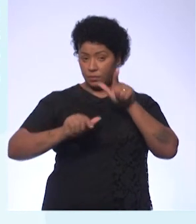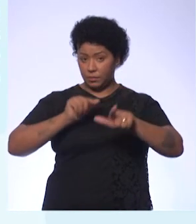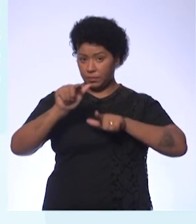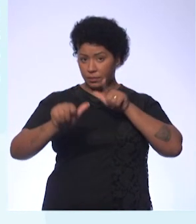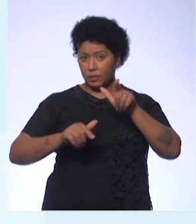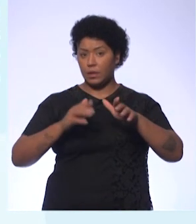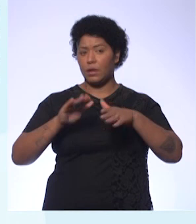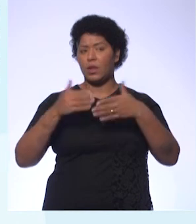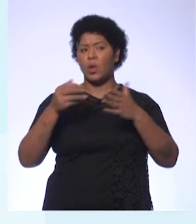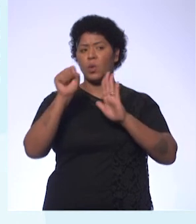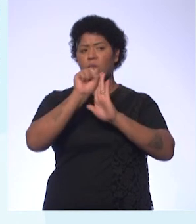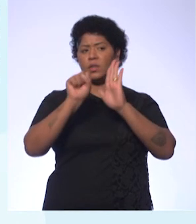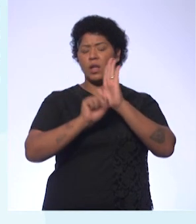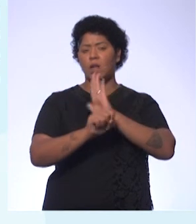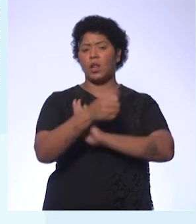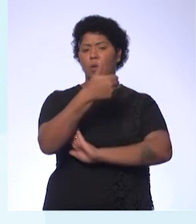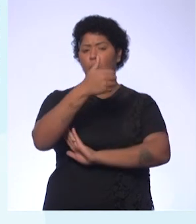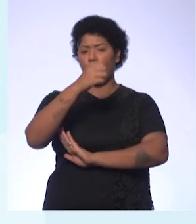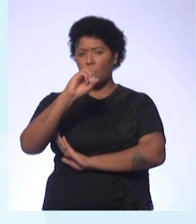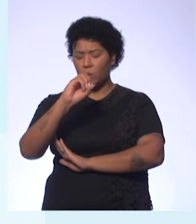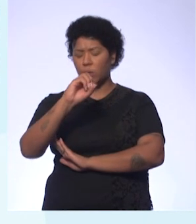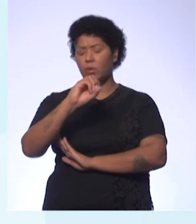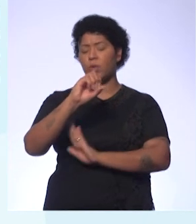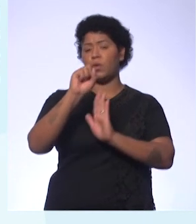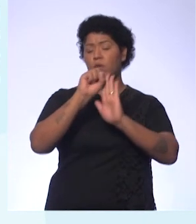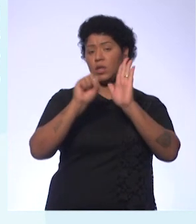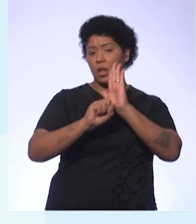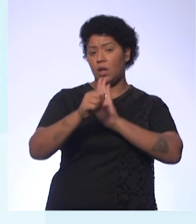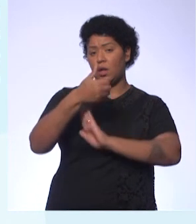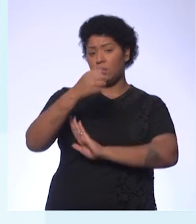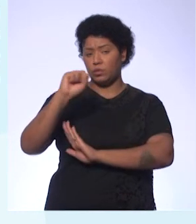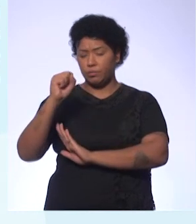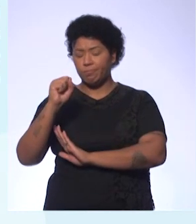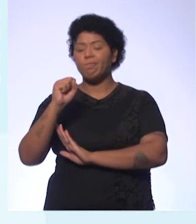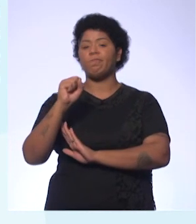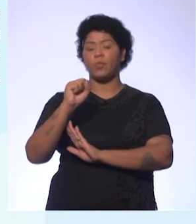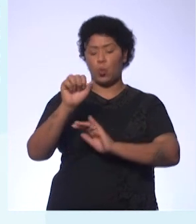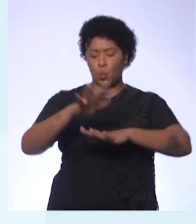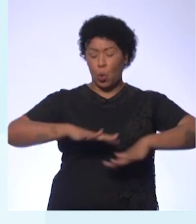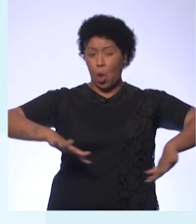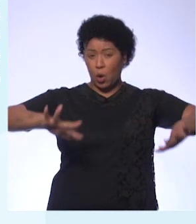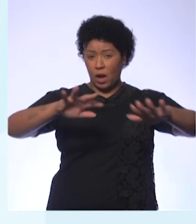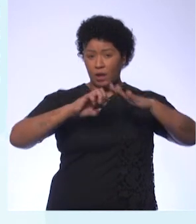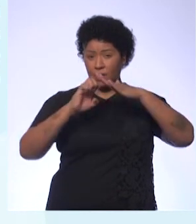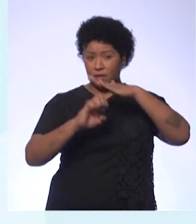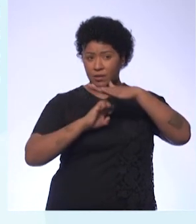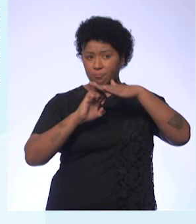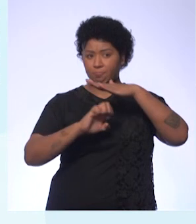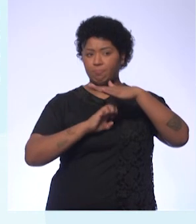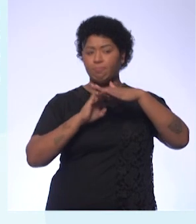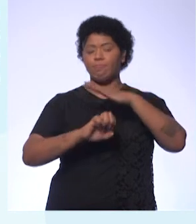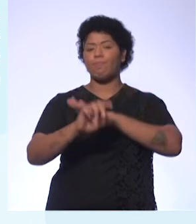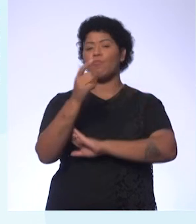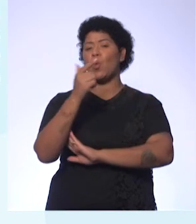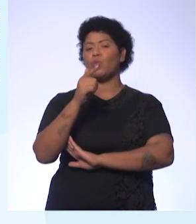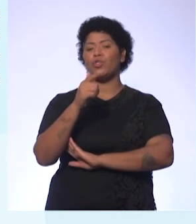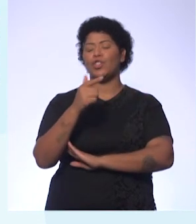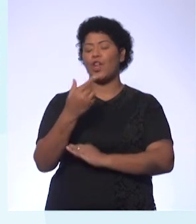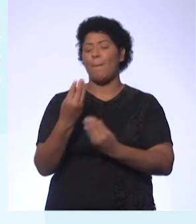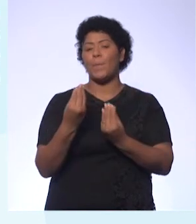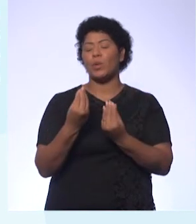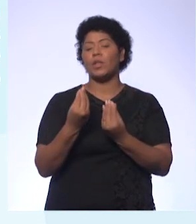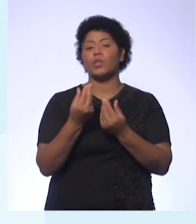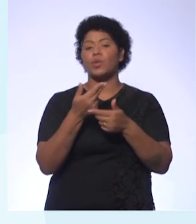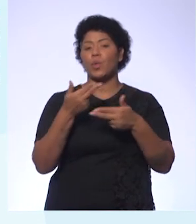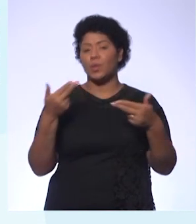nos séculos XVIII e XIX, o ambiente das fábricas era insalubre e as condições de trabalho